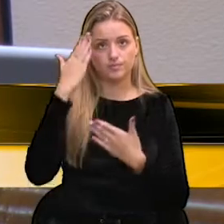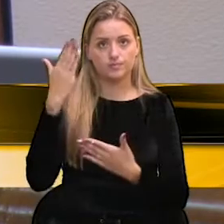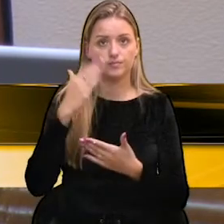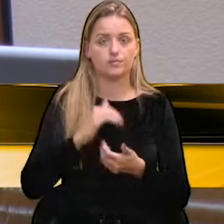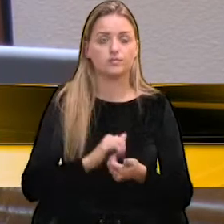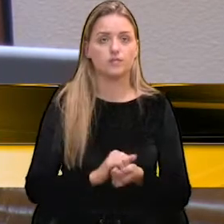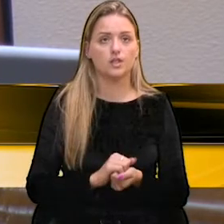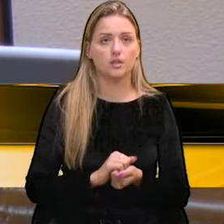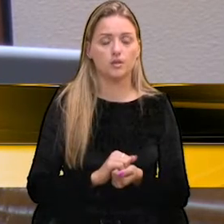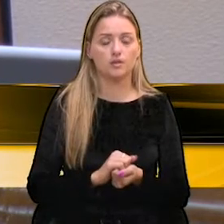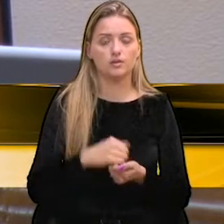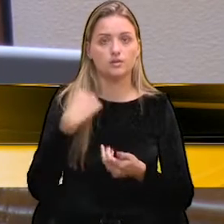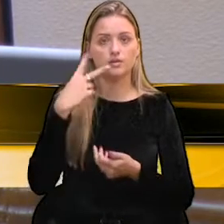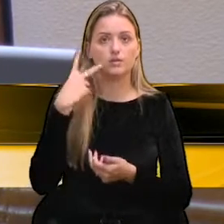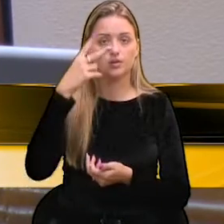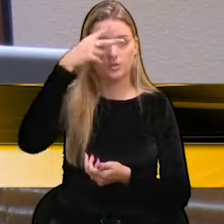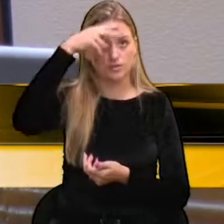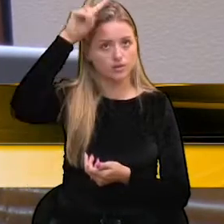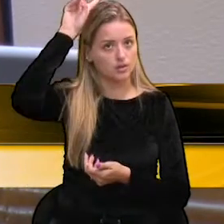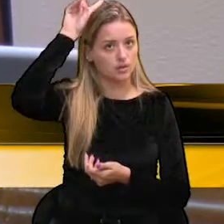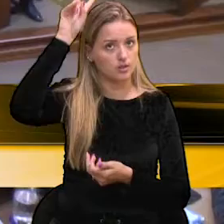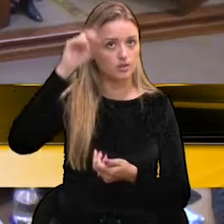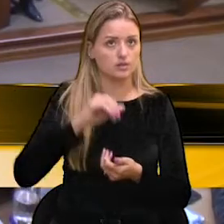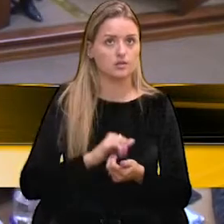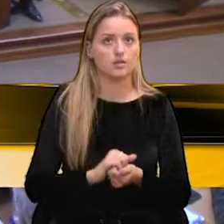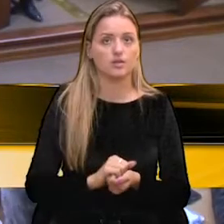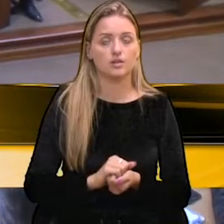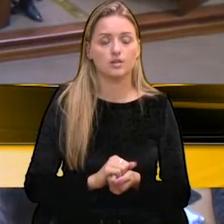Agradeço, irmão, senhor presidente. Vereador Edson da Rosa.